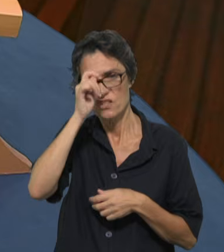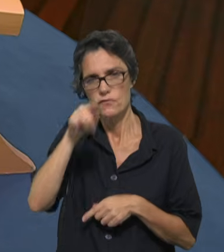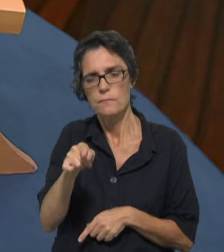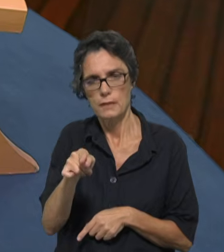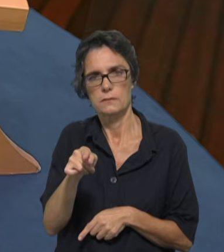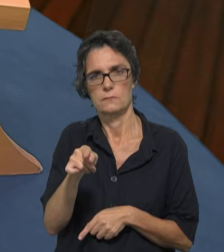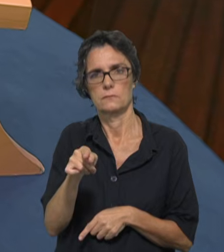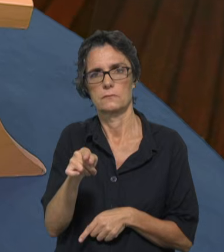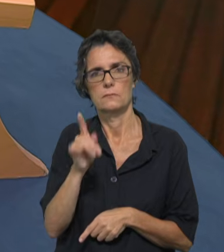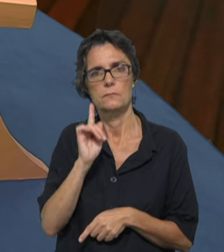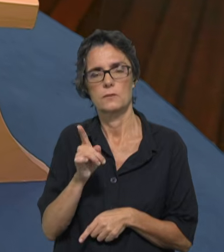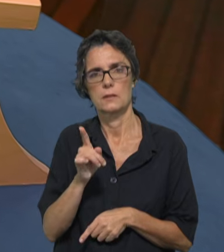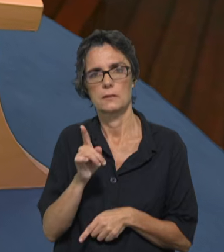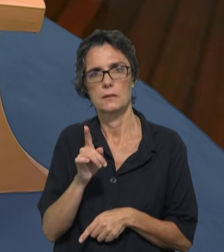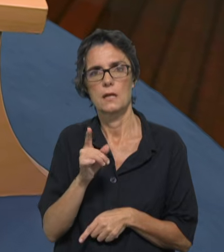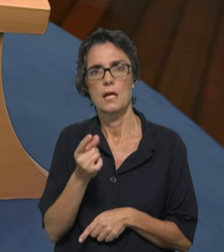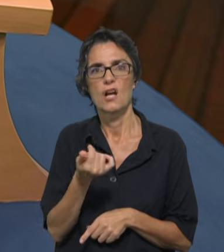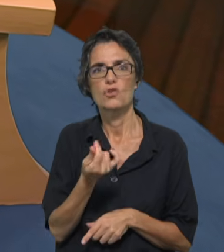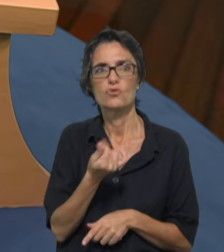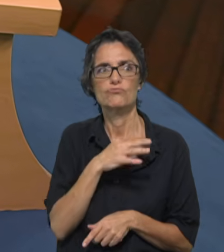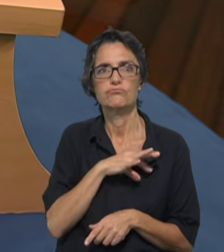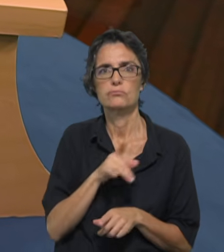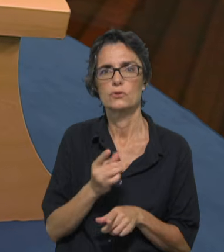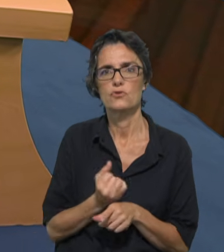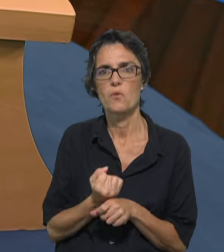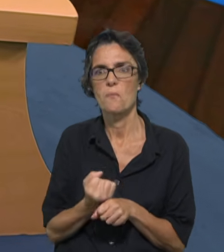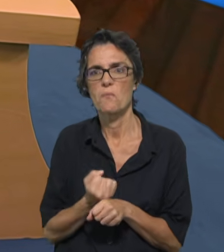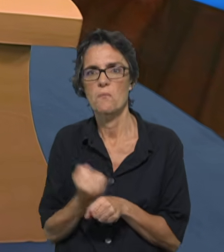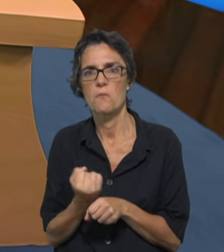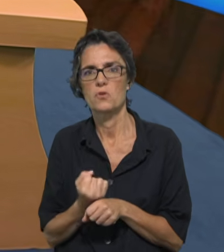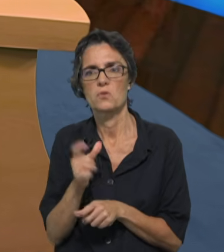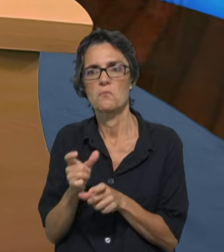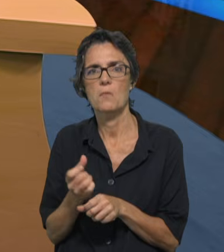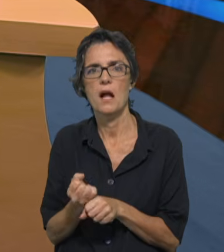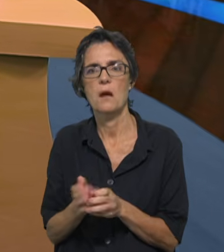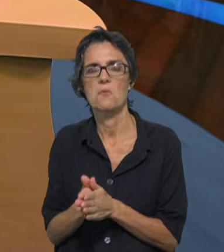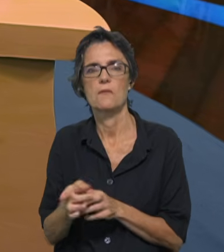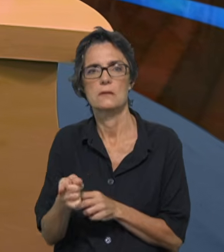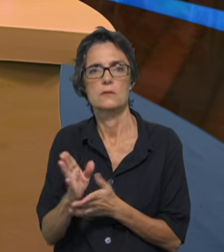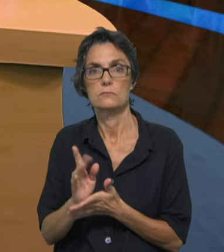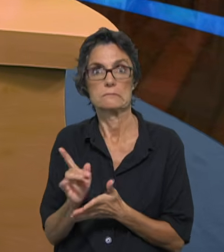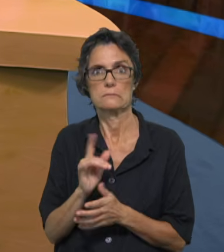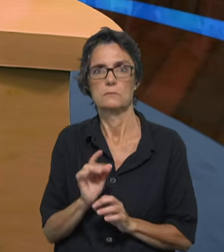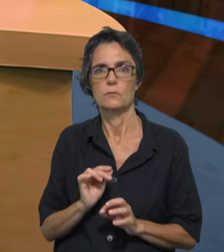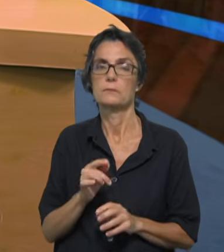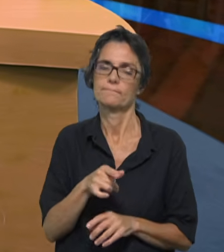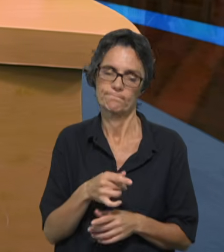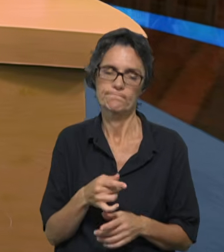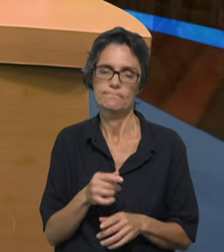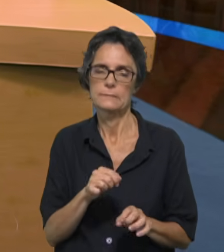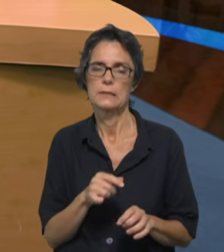facto, muito negativas quando em causa está a exploração laboral. Esse é um campo muito difícil, muito difícil.